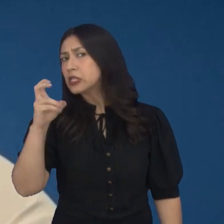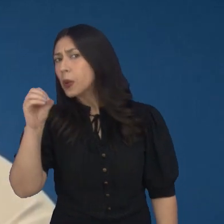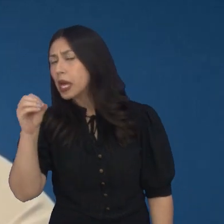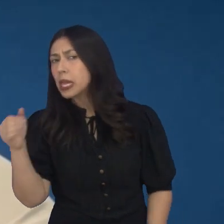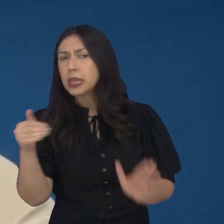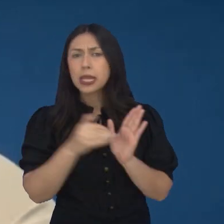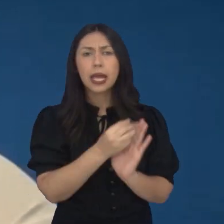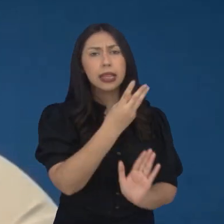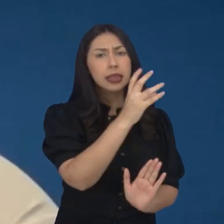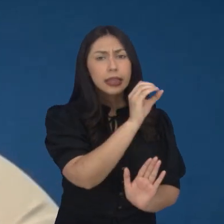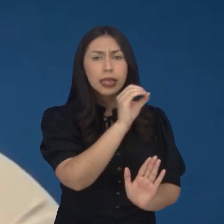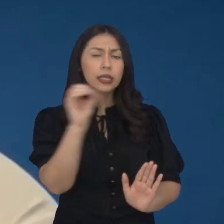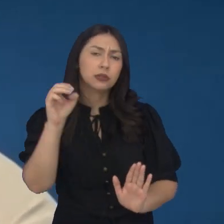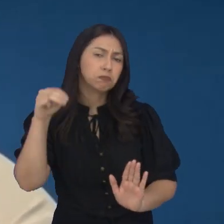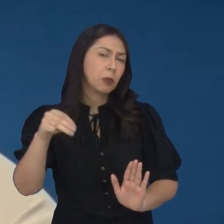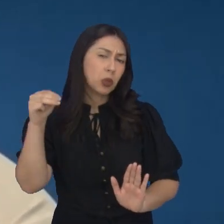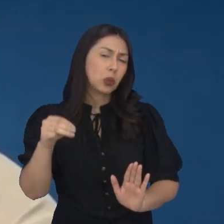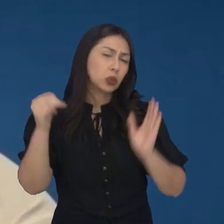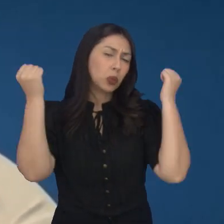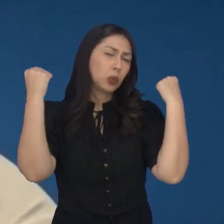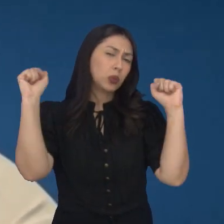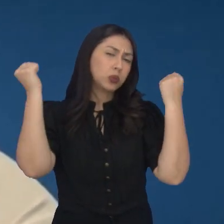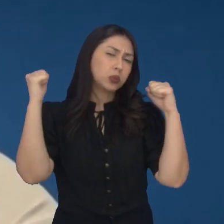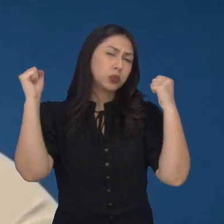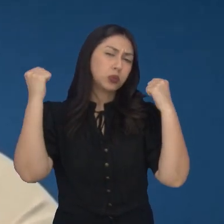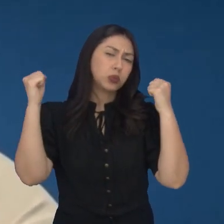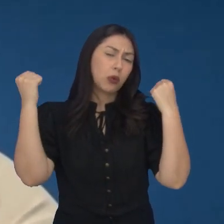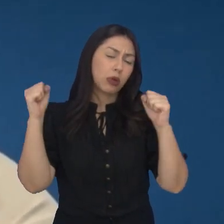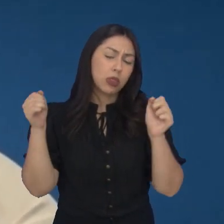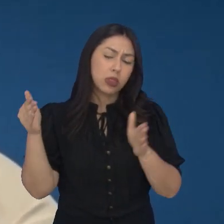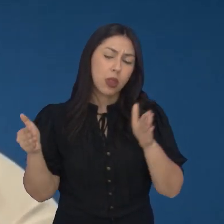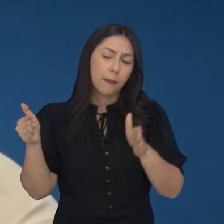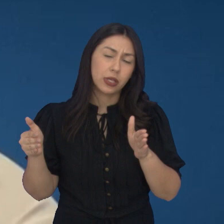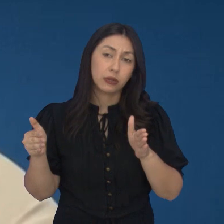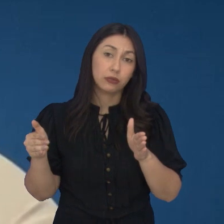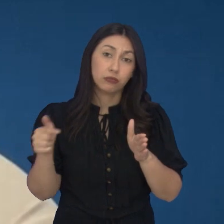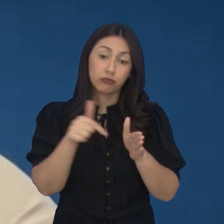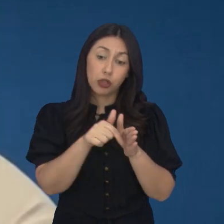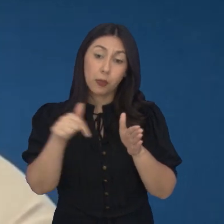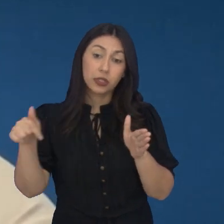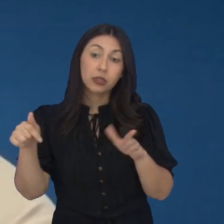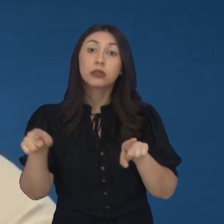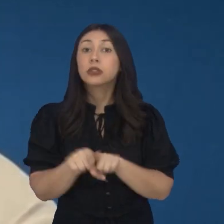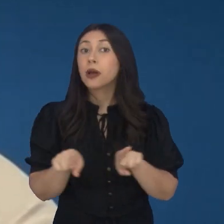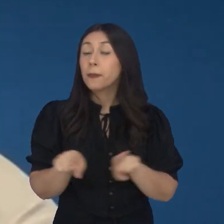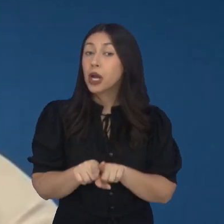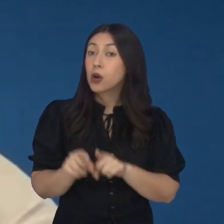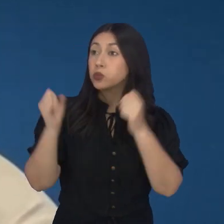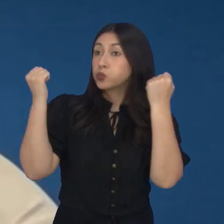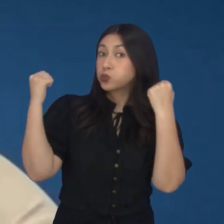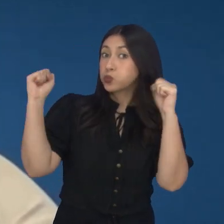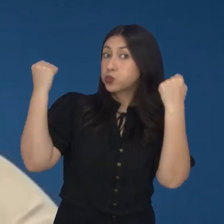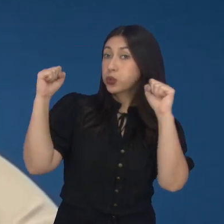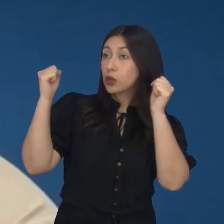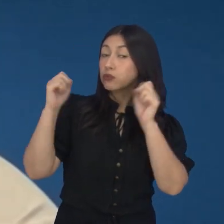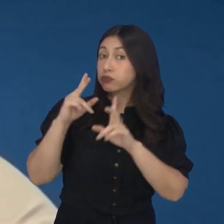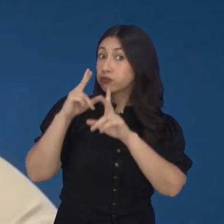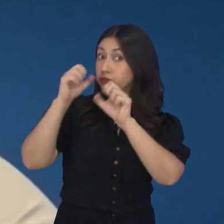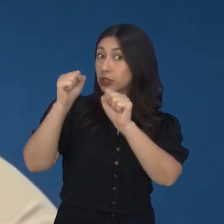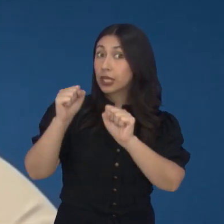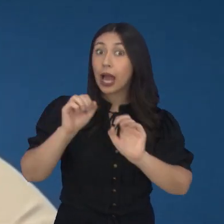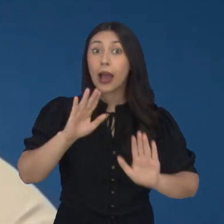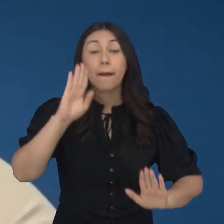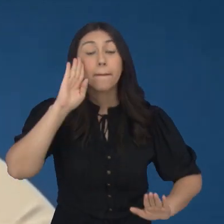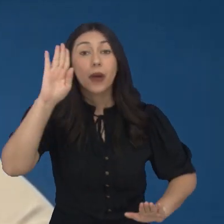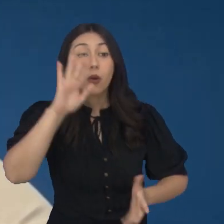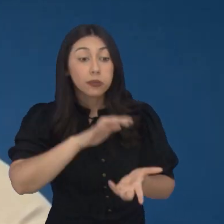física aeróbica por semana. Podemos associar treinos de força e flexibilidade e, principalmente para os idosos, aqueles acima